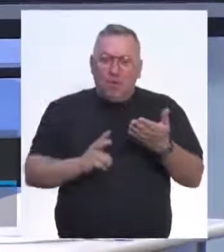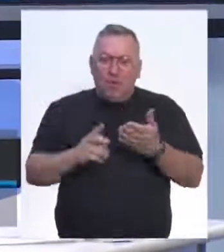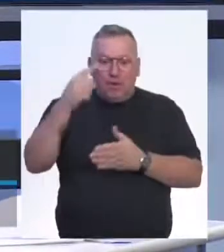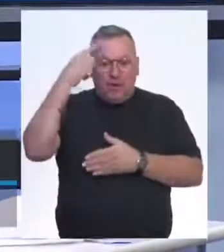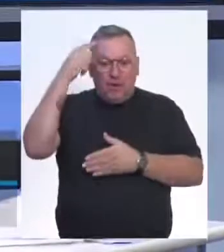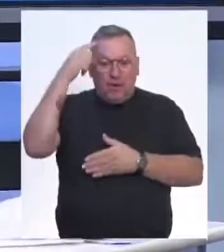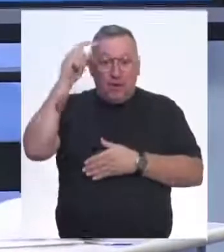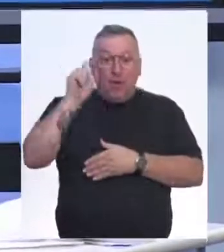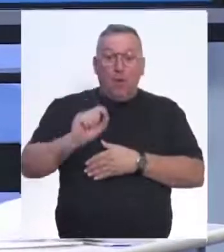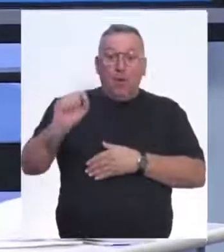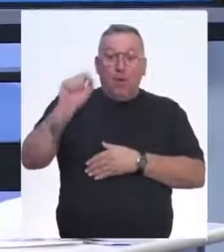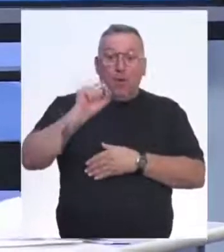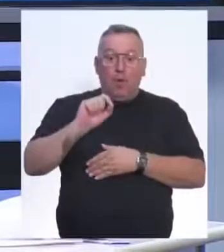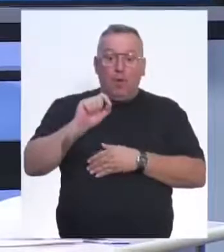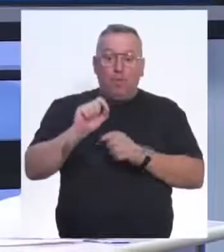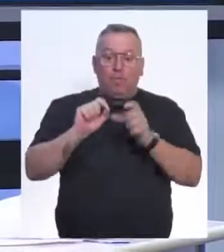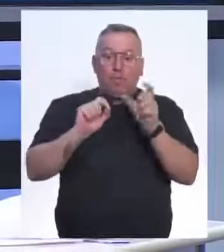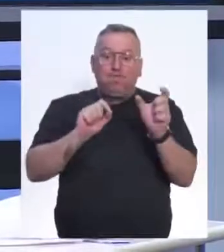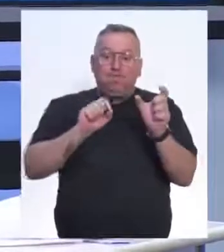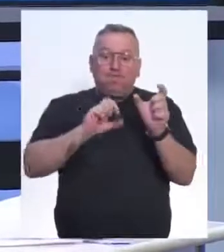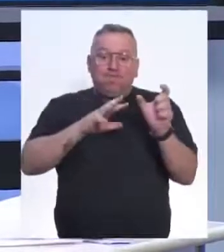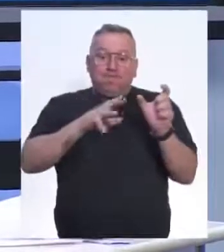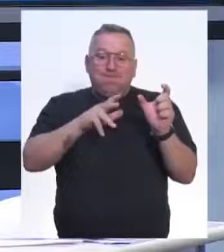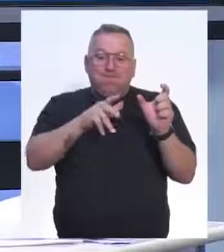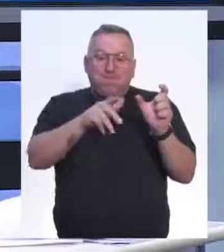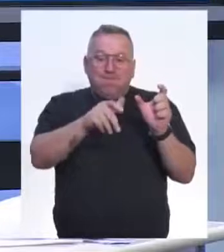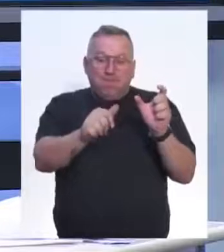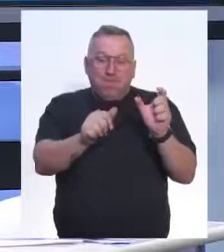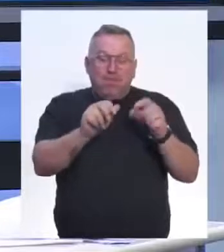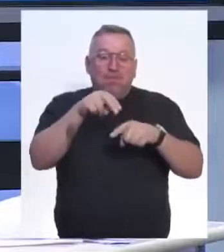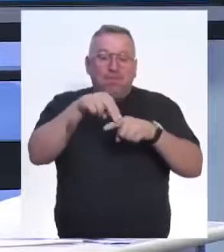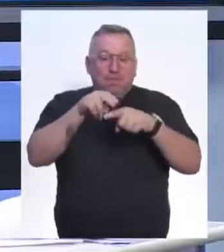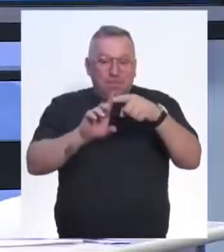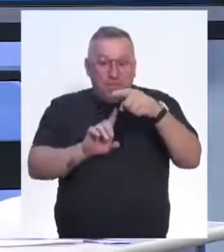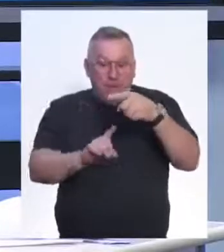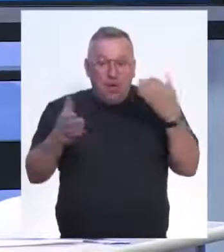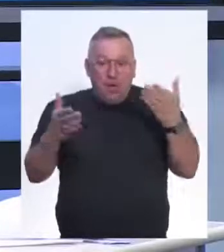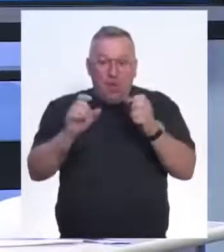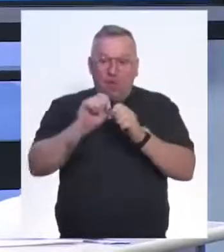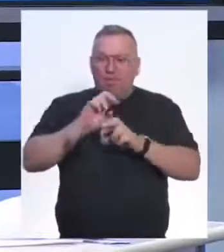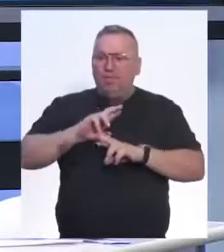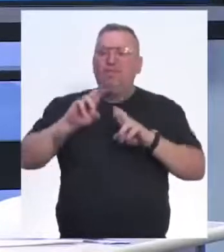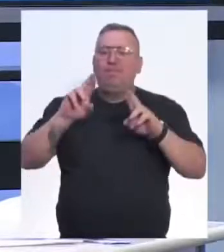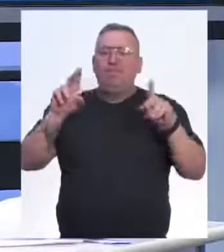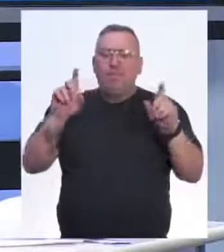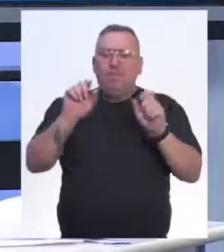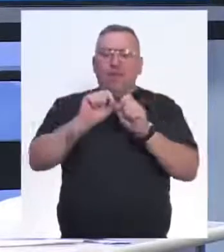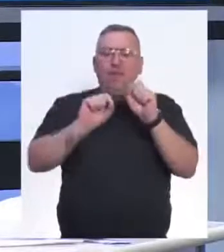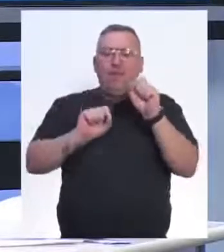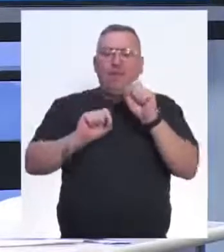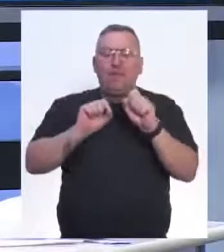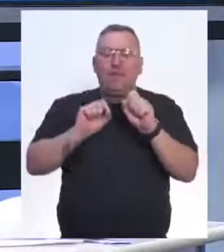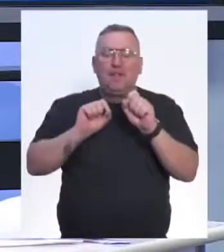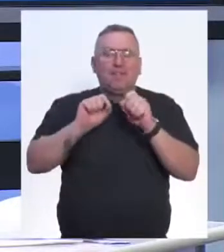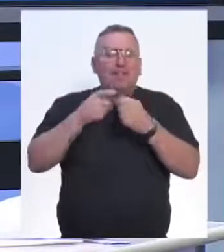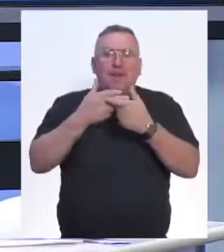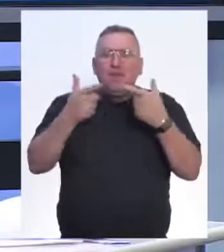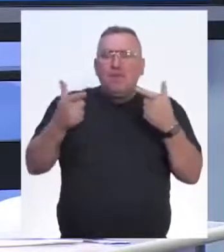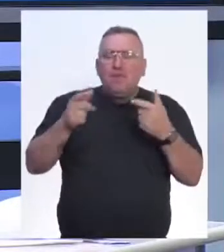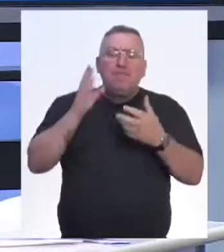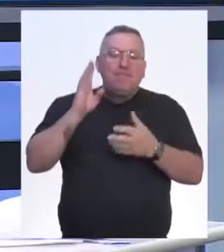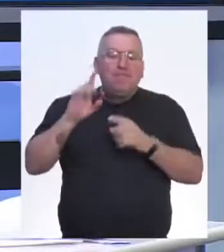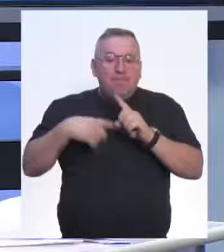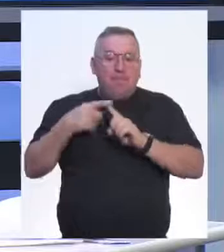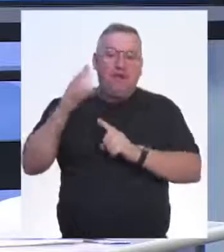ideia daquela parte do todo da fração, fazer um pouquinho diferente hoje na aula, né? Fazer uma coisa diferente